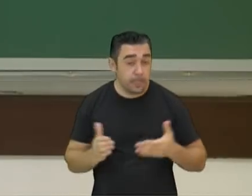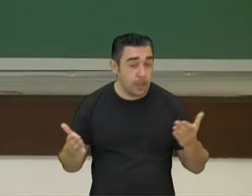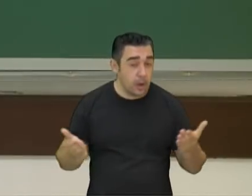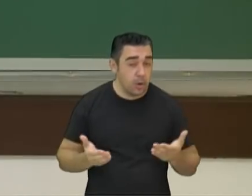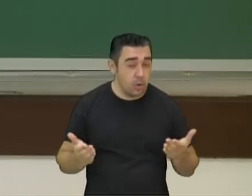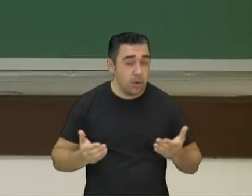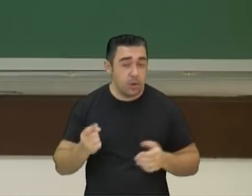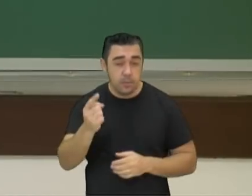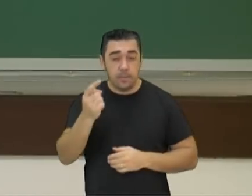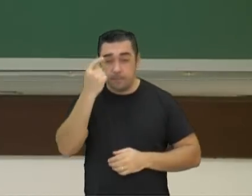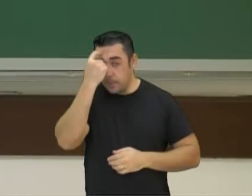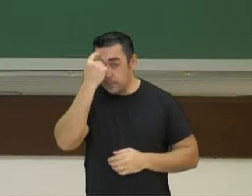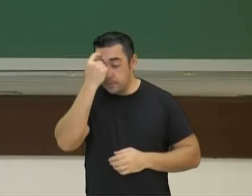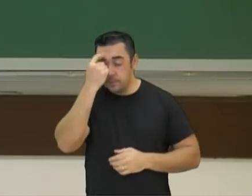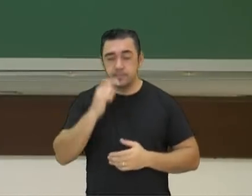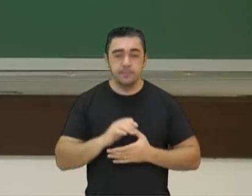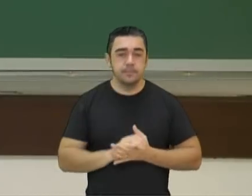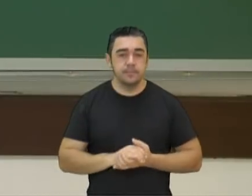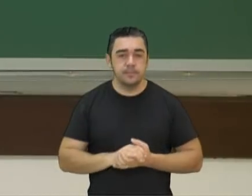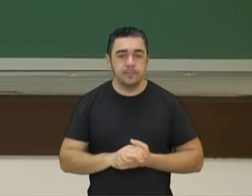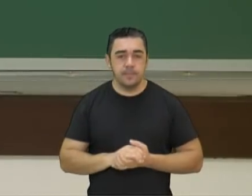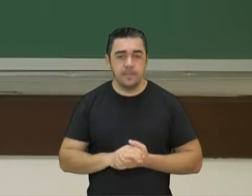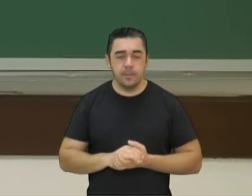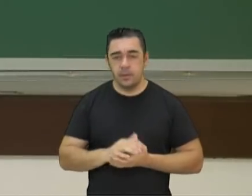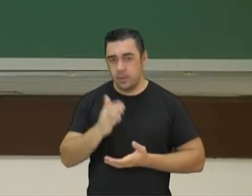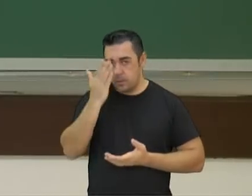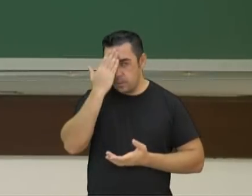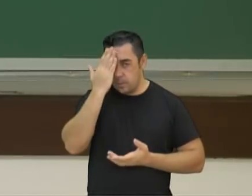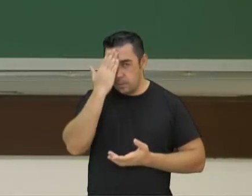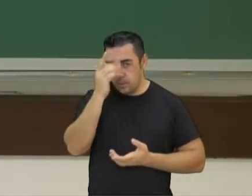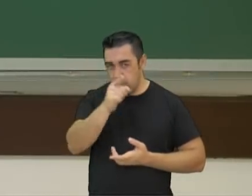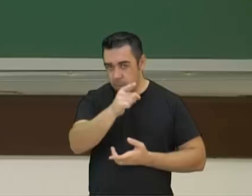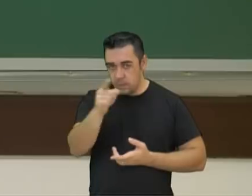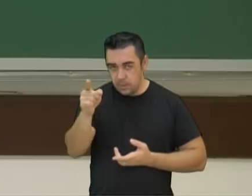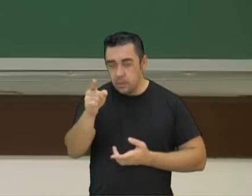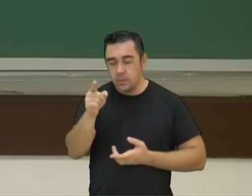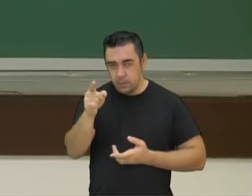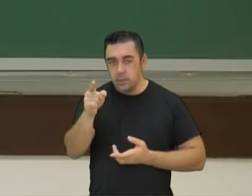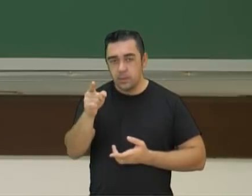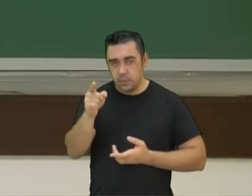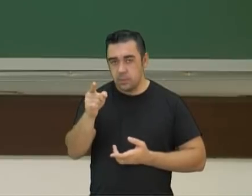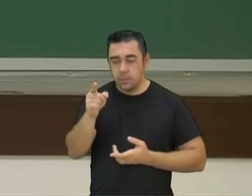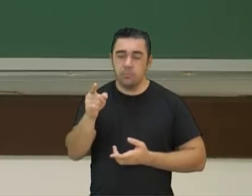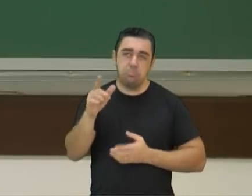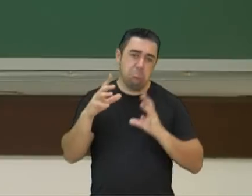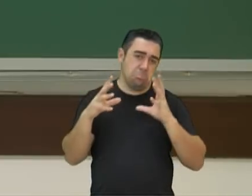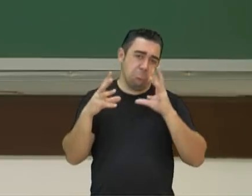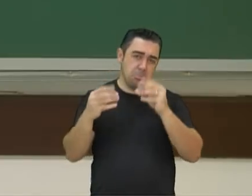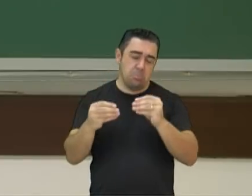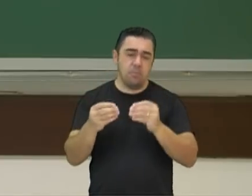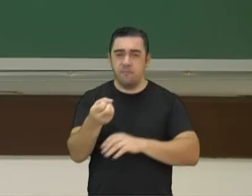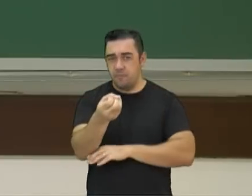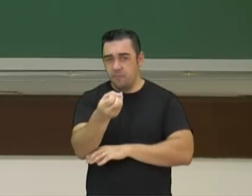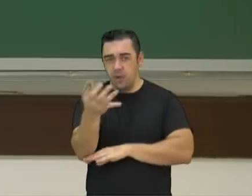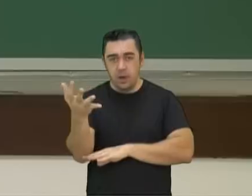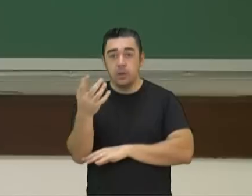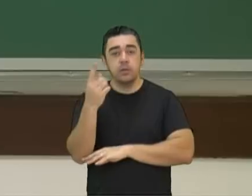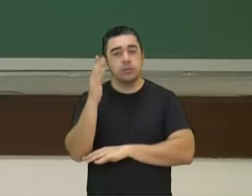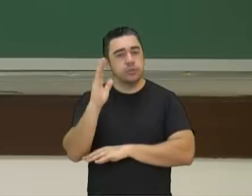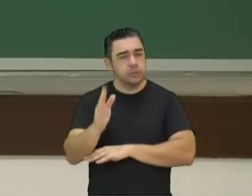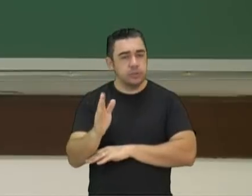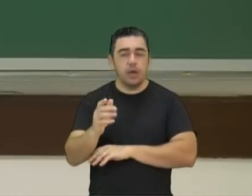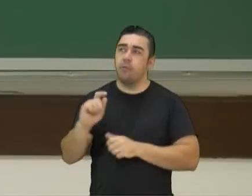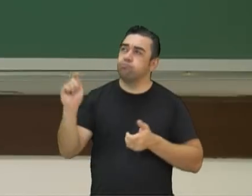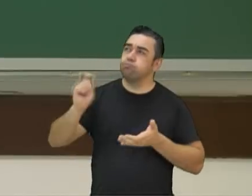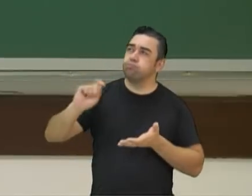Agora, pensa só. Eu sei que vocês, se não todos, muitos já